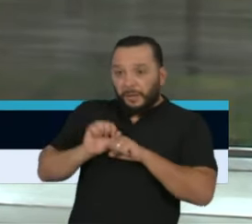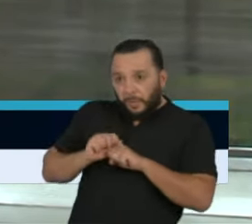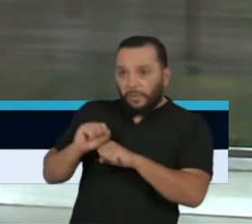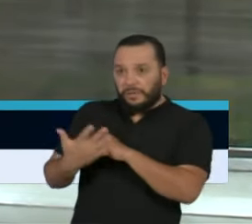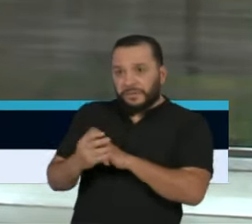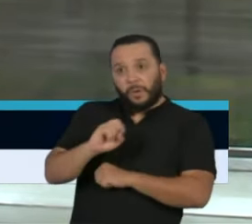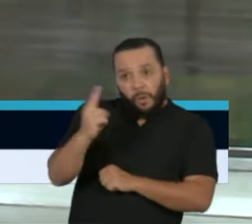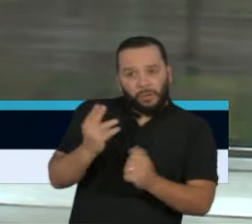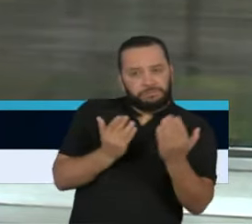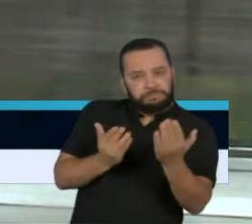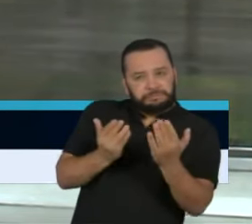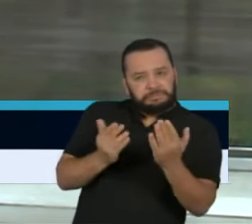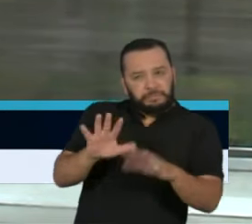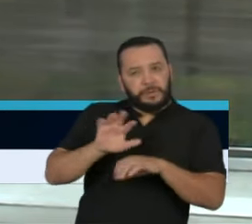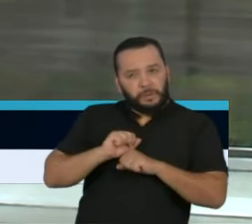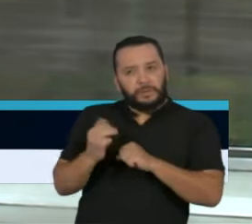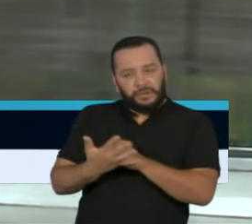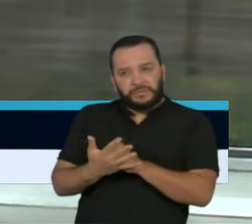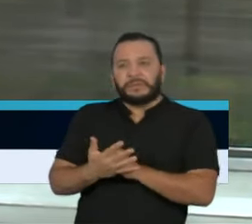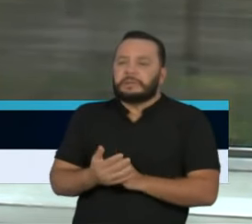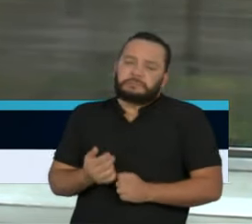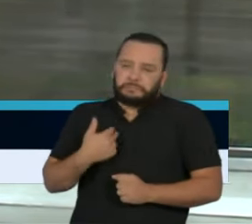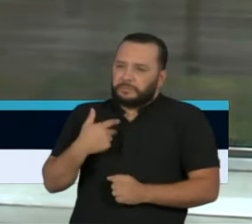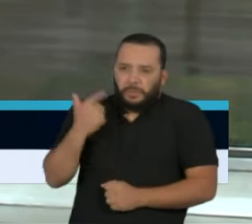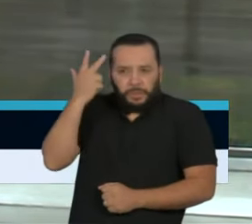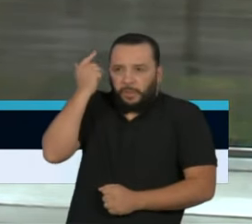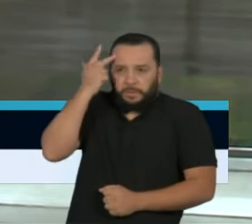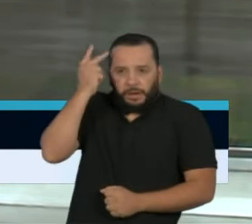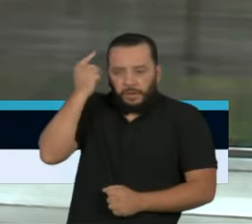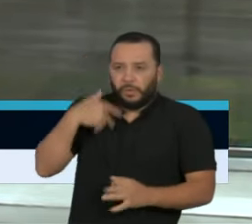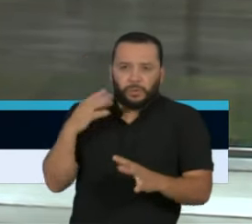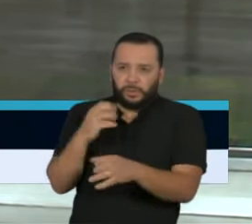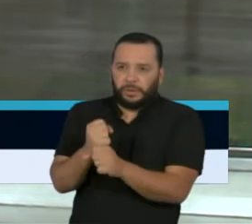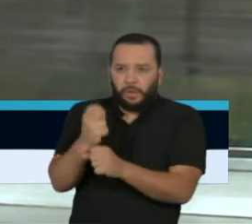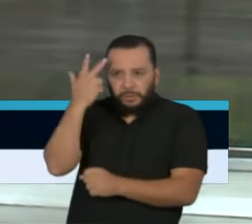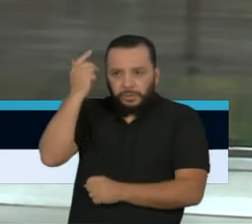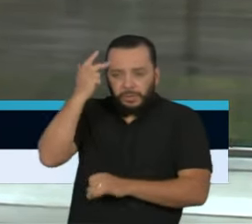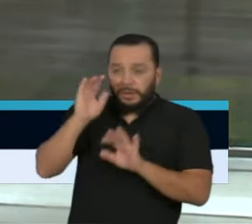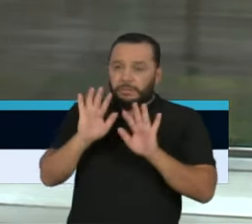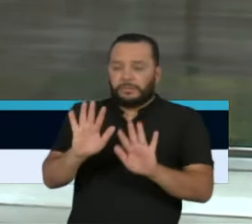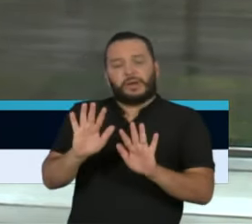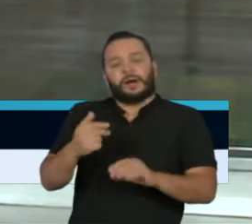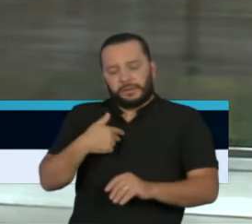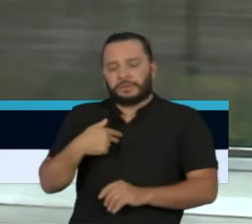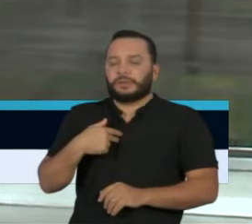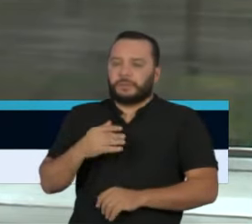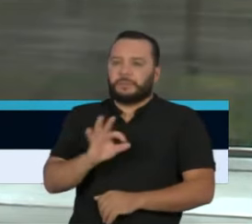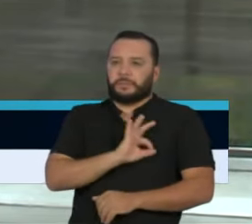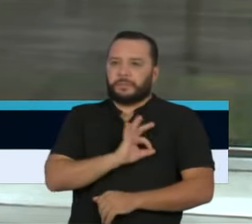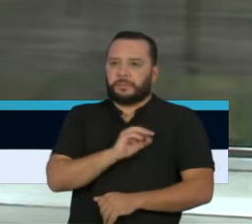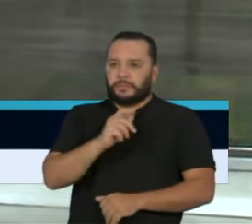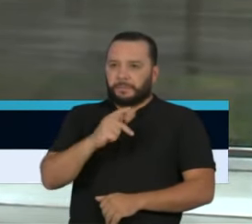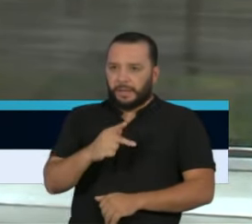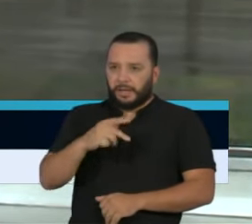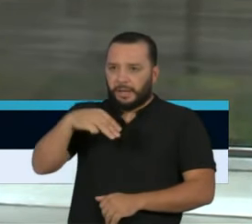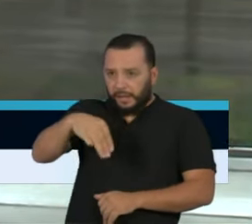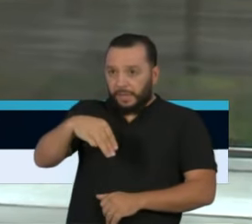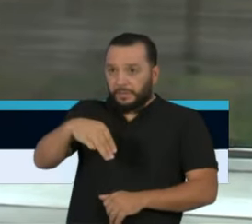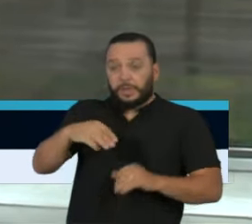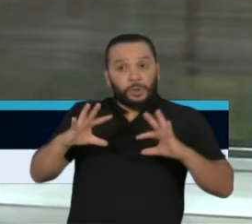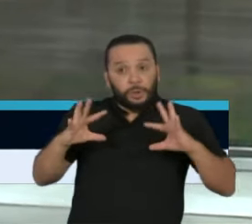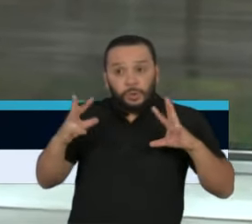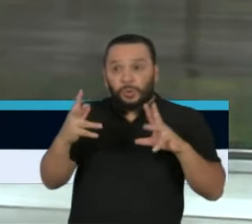também estão dentro da média prevista. A Polícia Militar tem o seu programa de contingenciamento para manter todo o